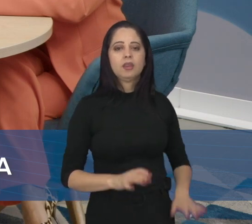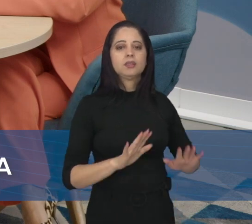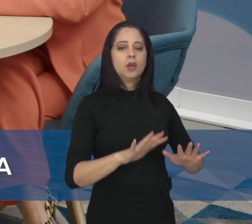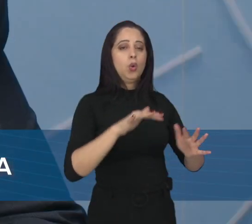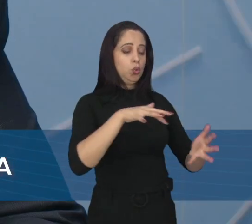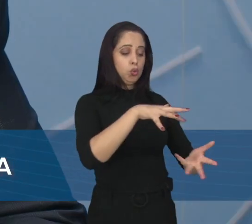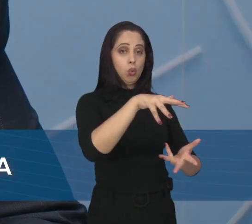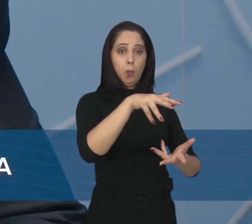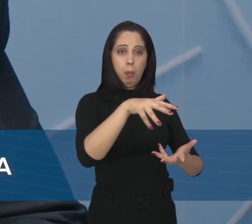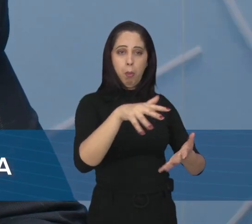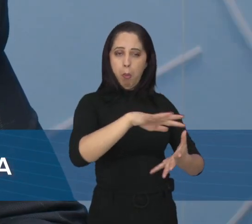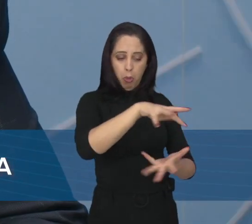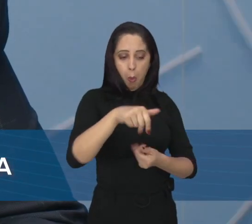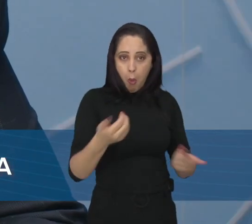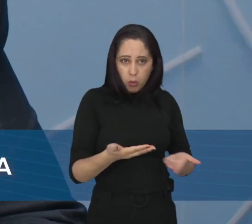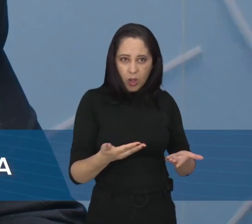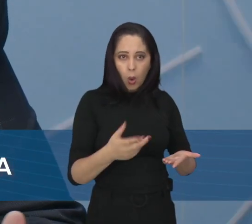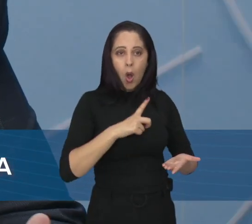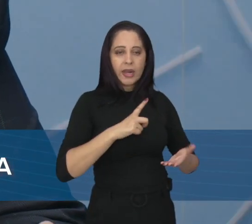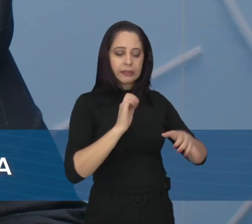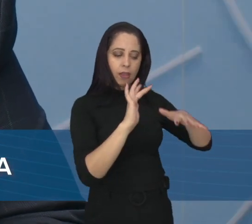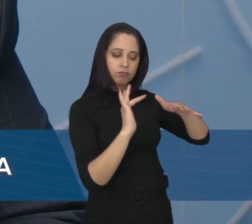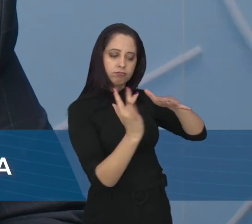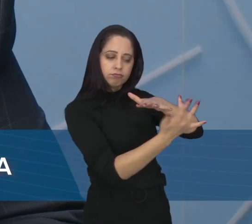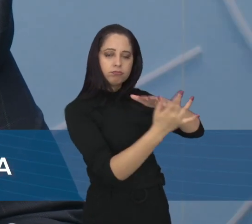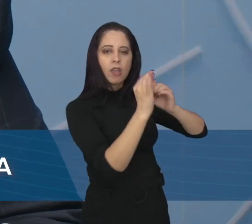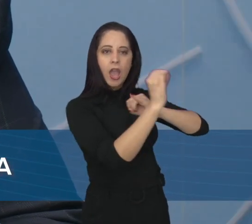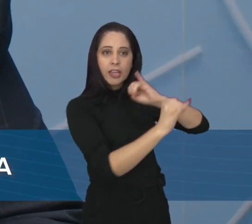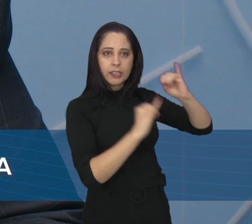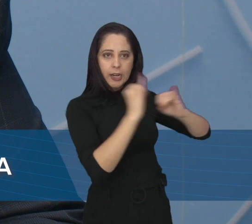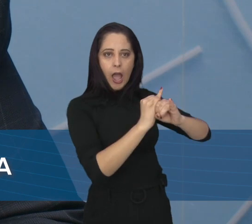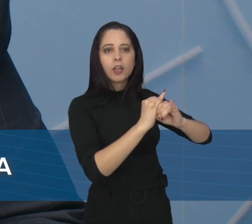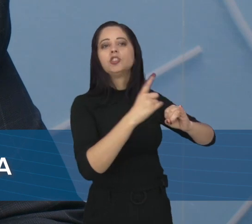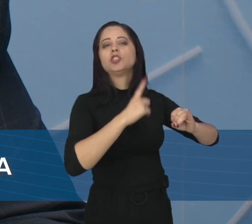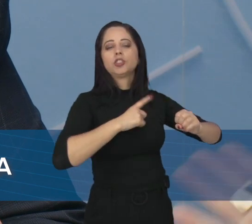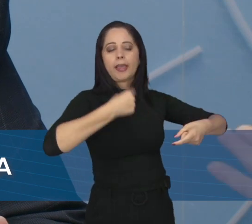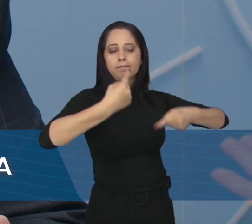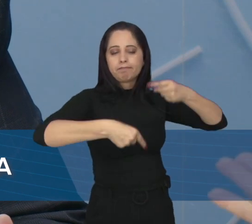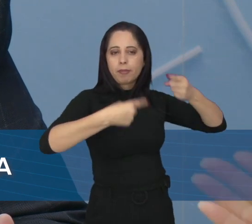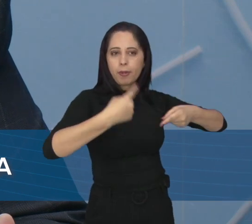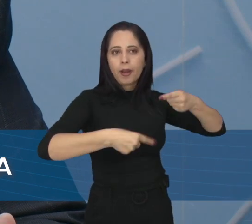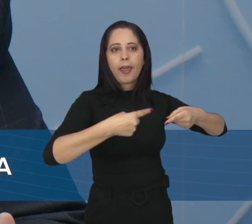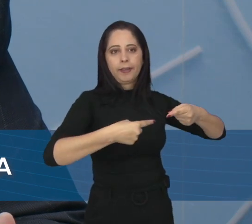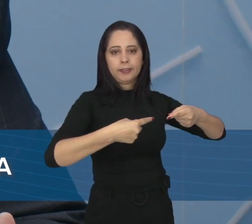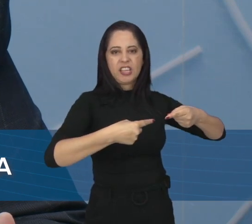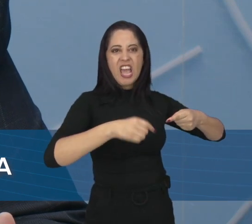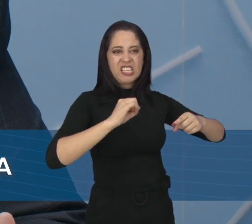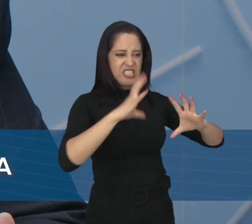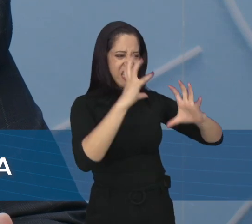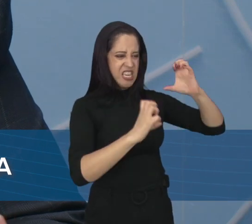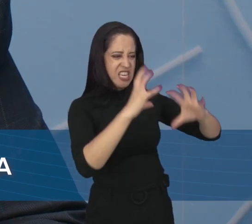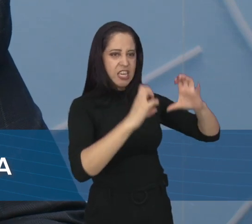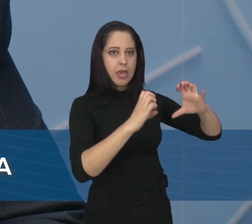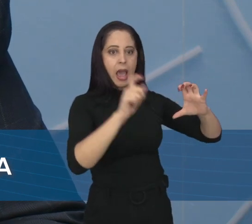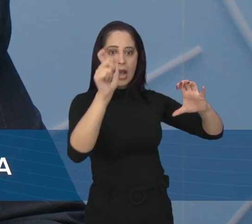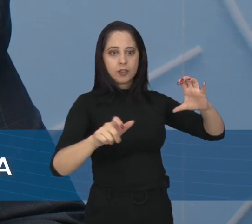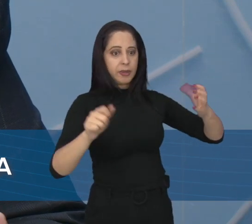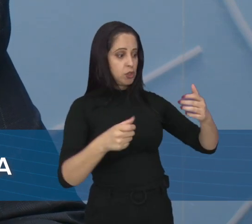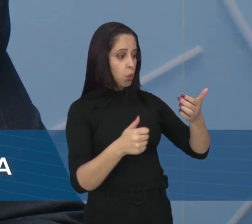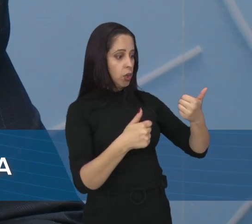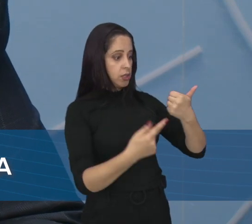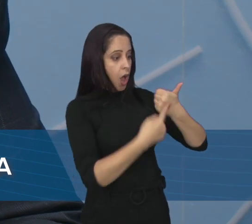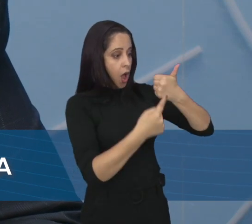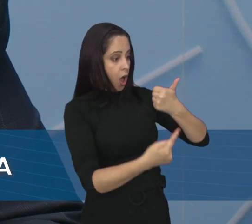virtual, a polêmica gera muito mais likes do que as virtudes. É um número, né? Se eu escrevo um